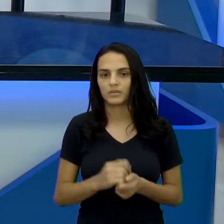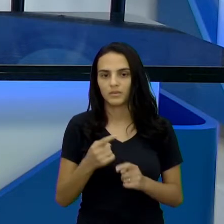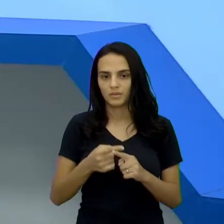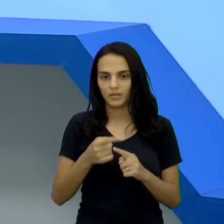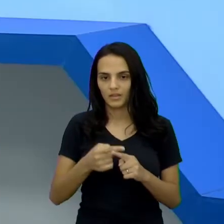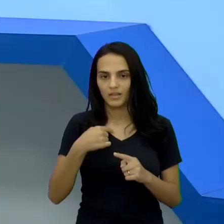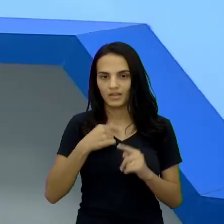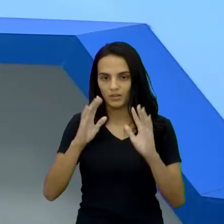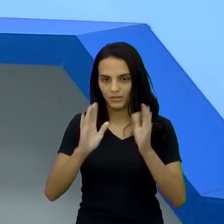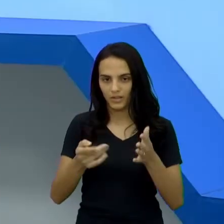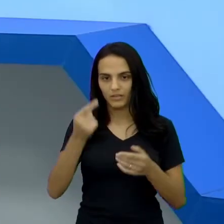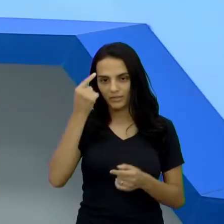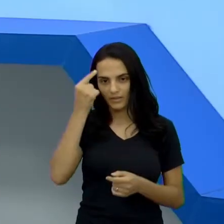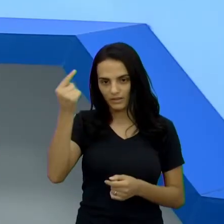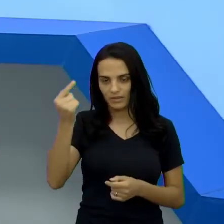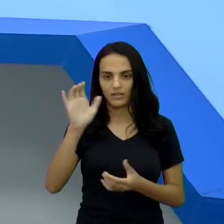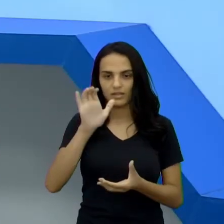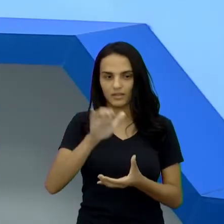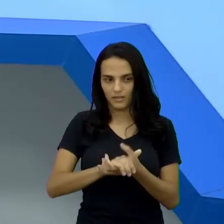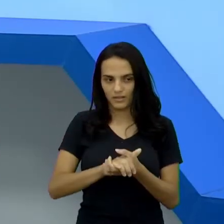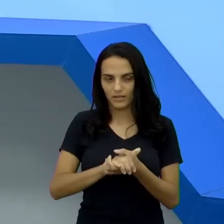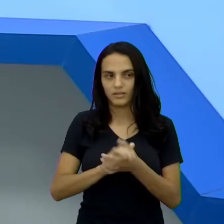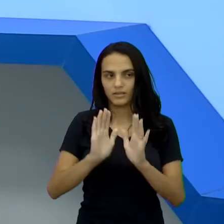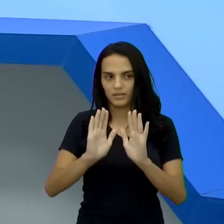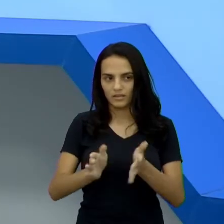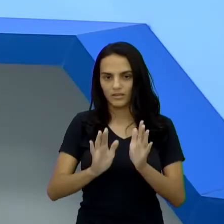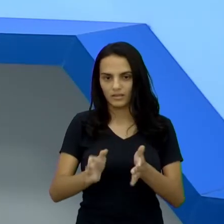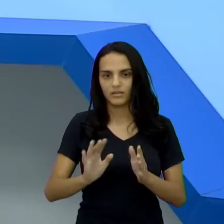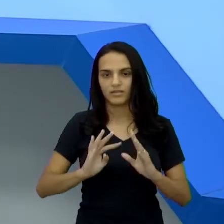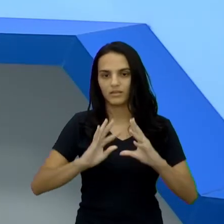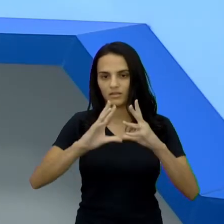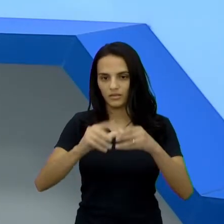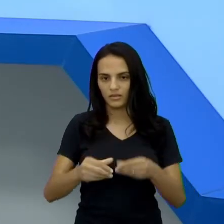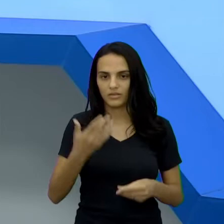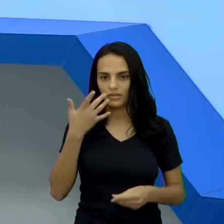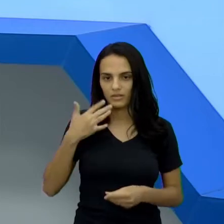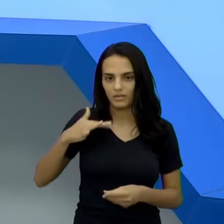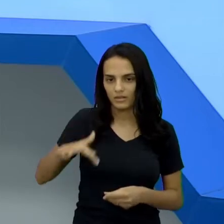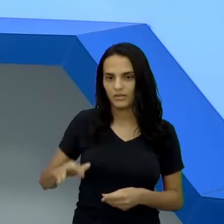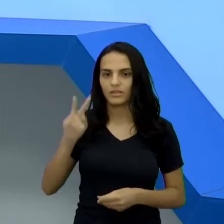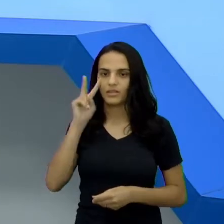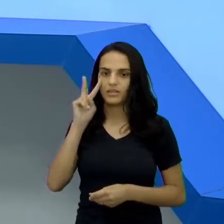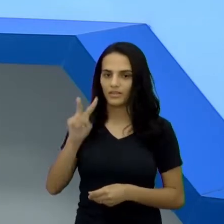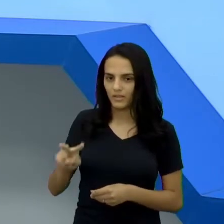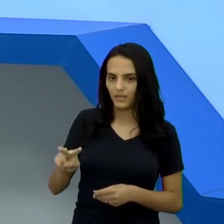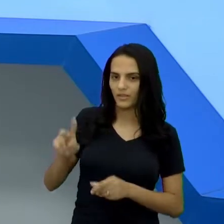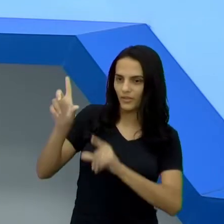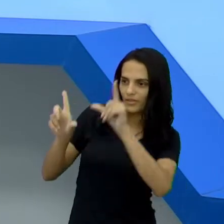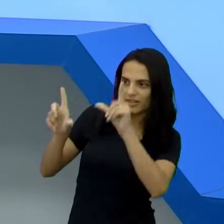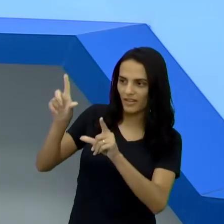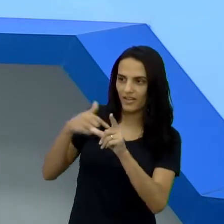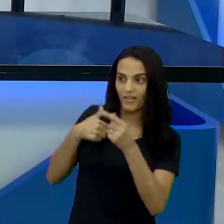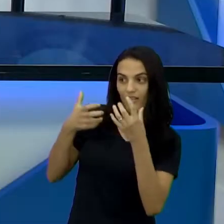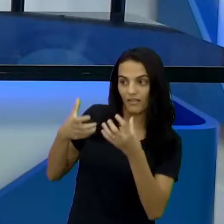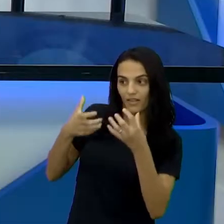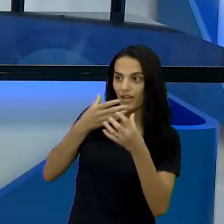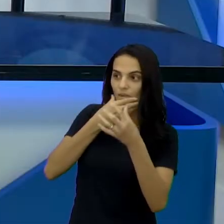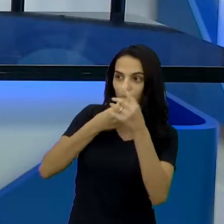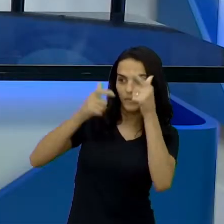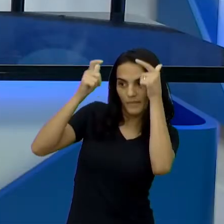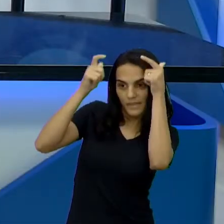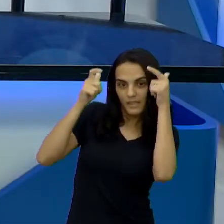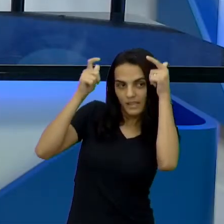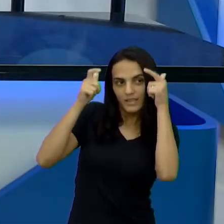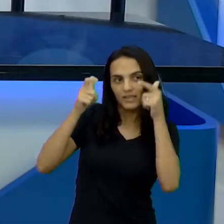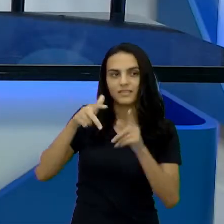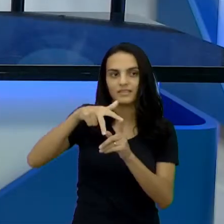já pensei em casar, não vou dizer que isso nunca passou pela minha cabeça. Acho que toda criança que vê um filme da Disney fala, ai meu Deus, eu quero... Cadê o príncipe do cabelo do cavalo